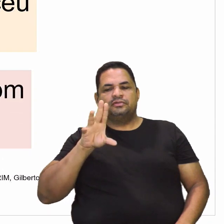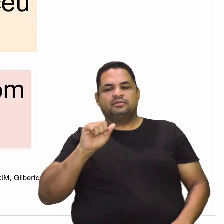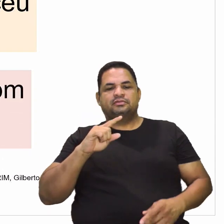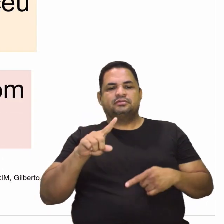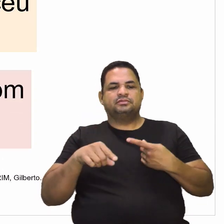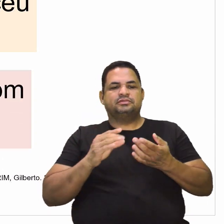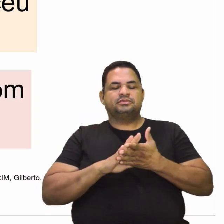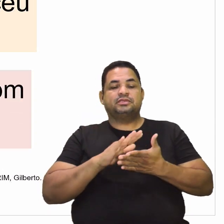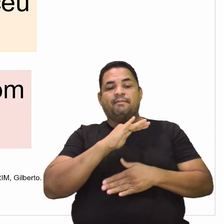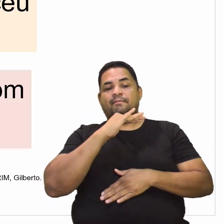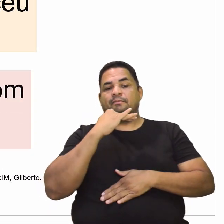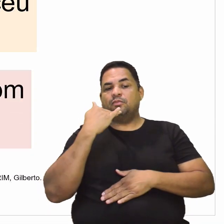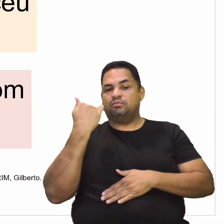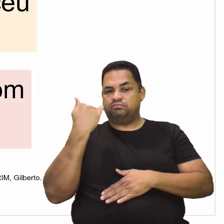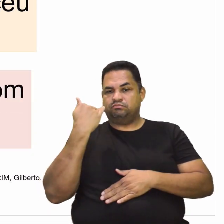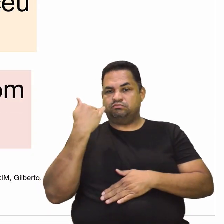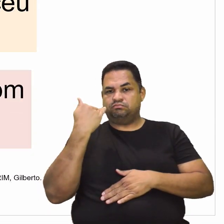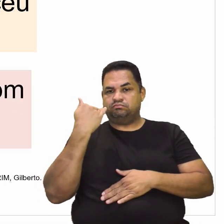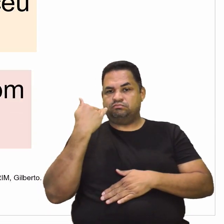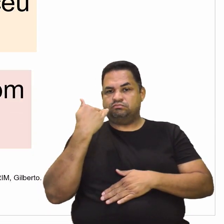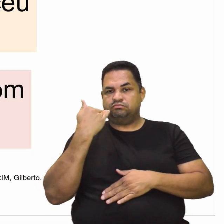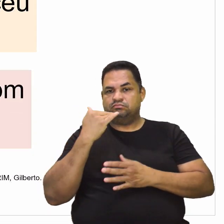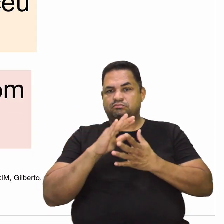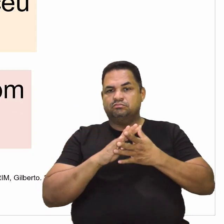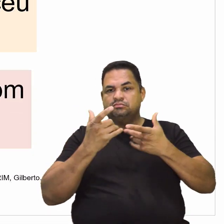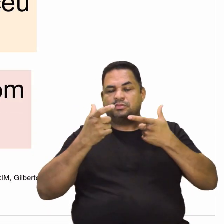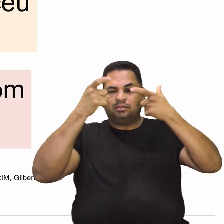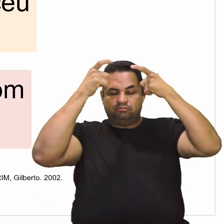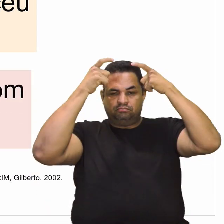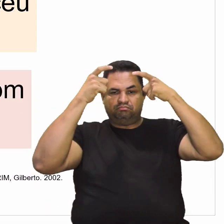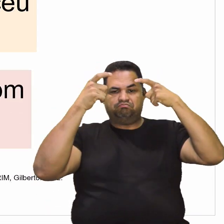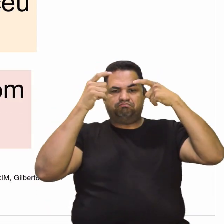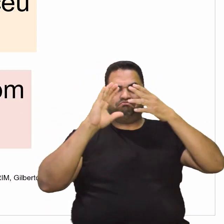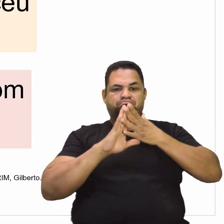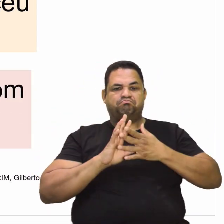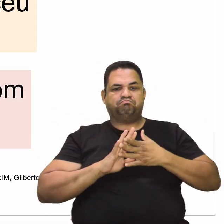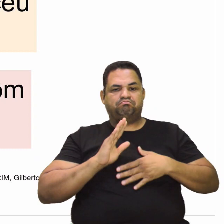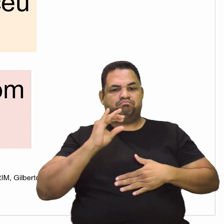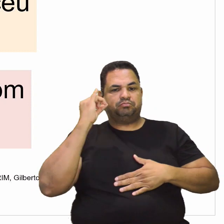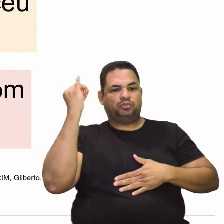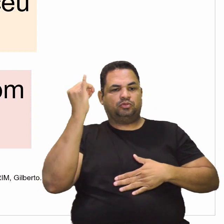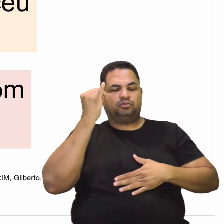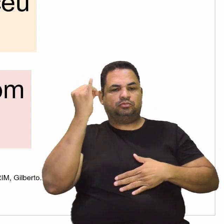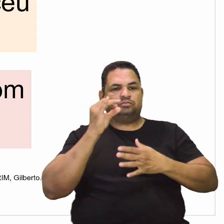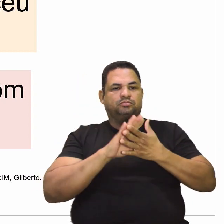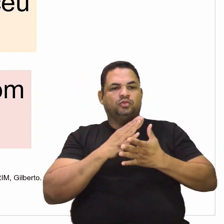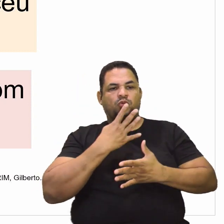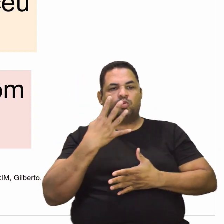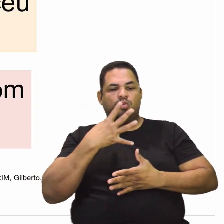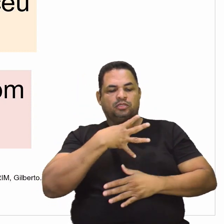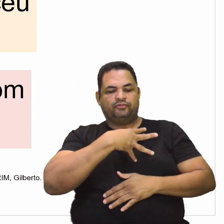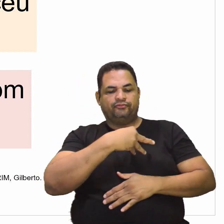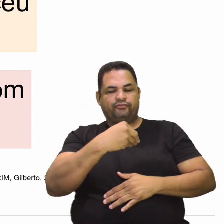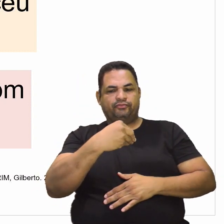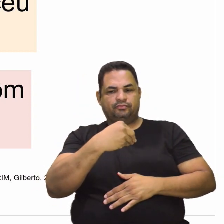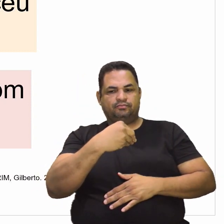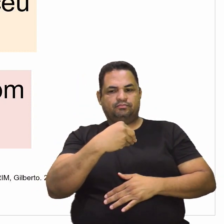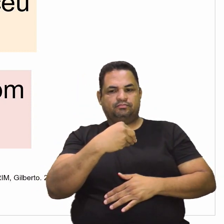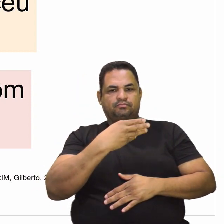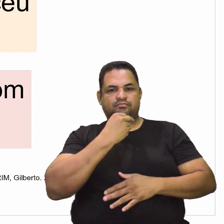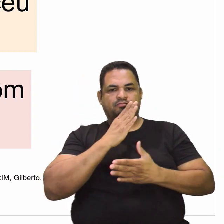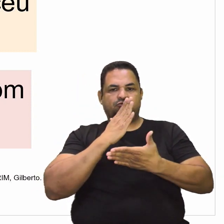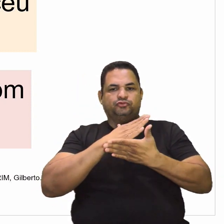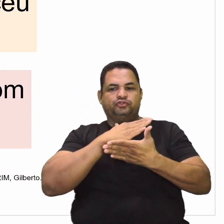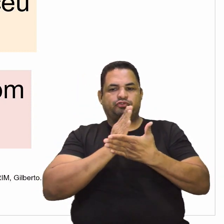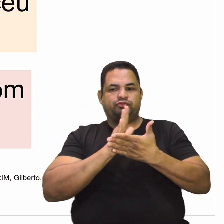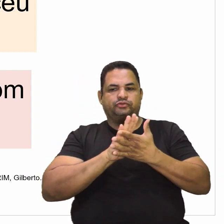e com a morte desse grandioso rei, seus 4 filhos dividiram